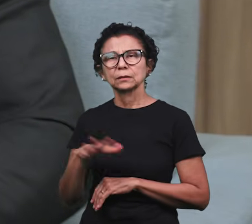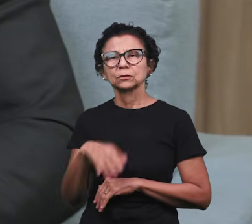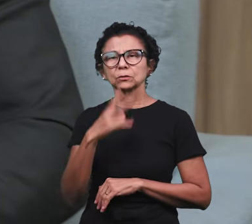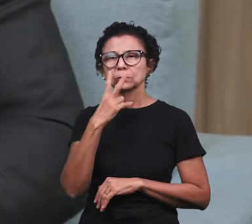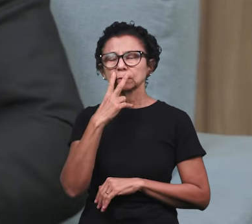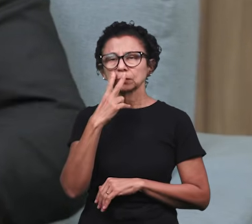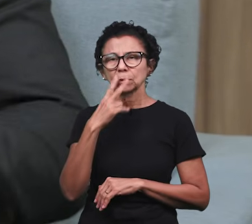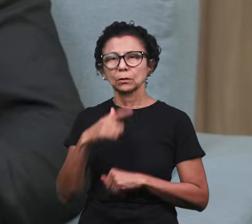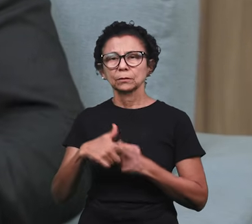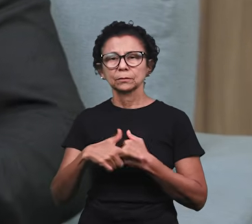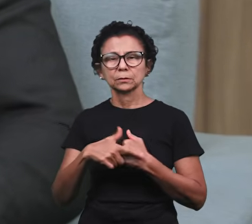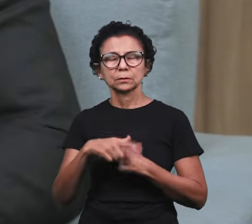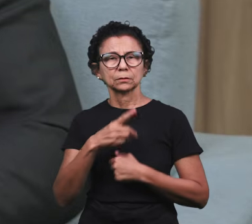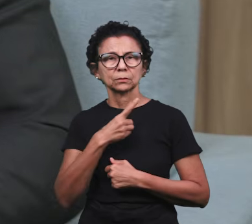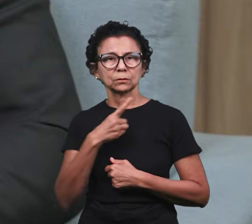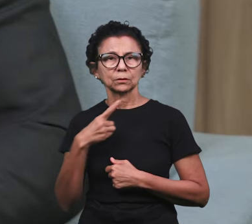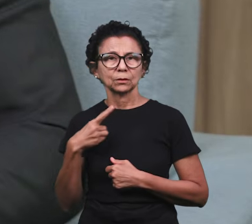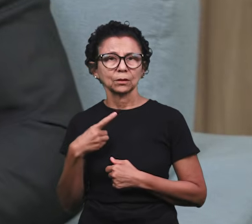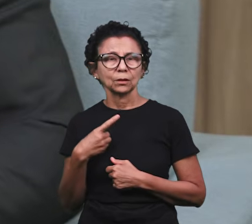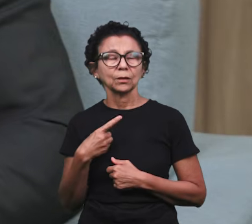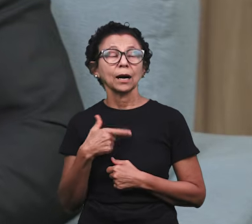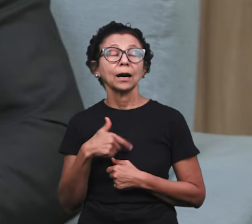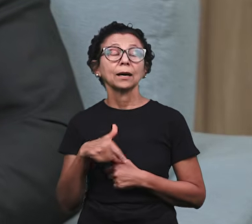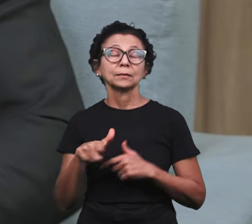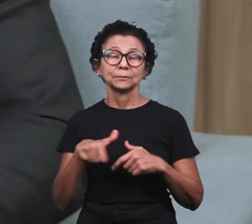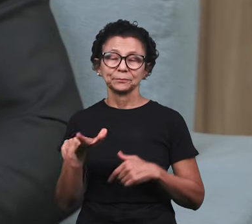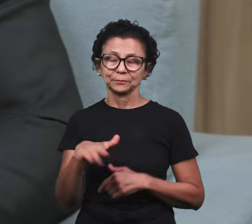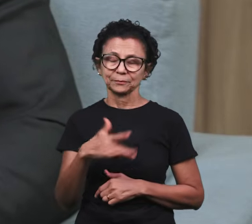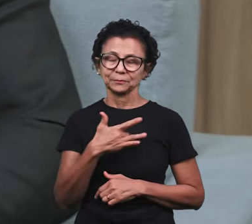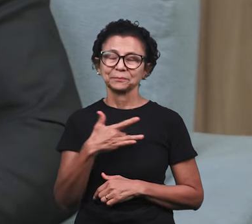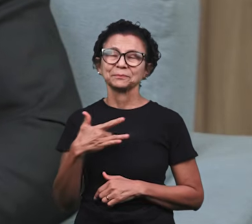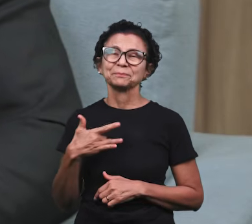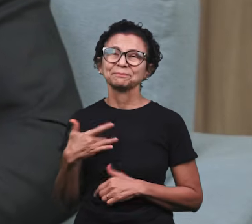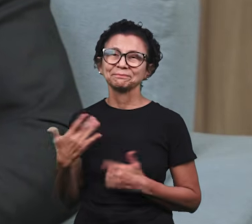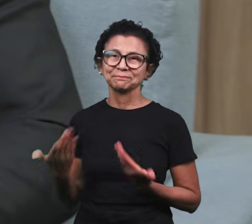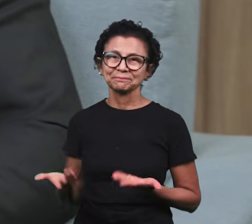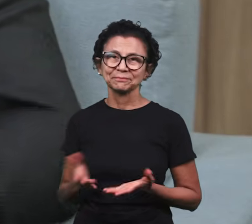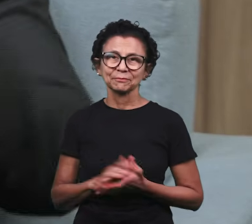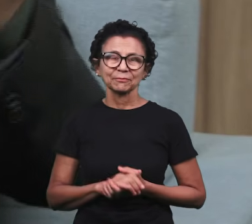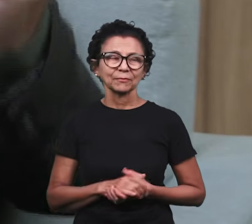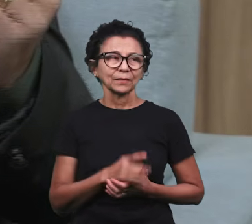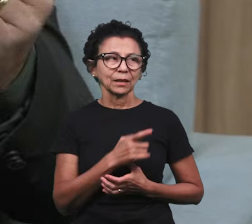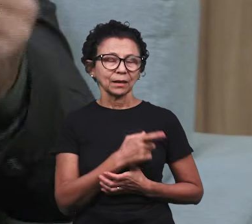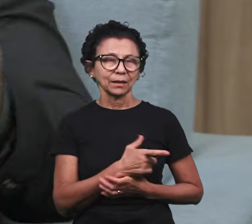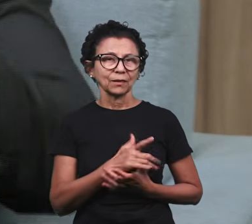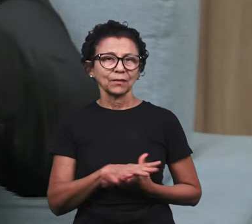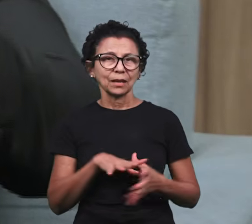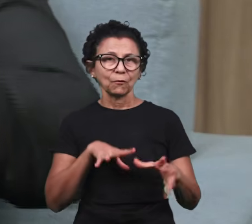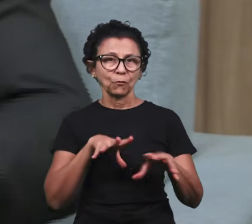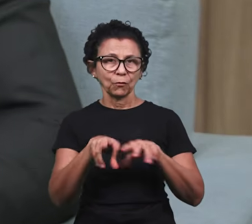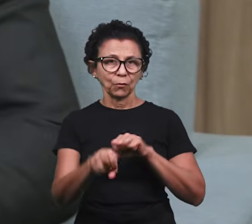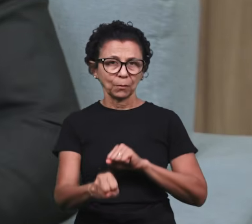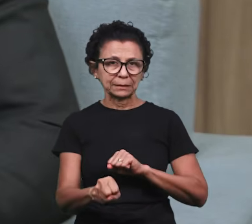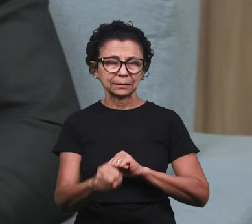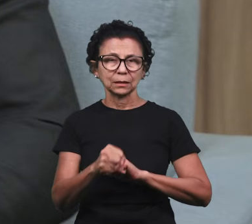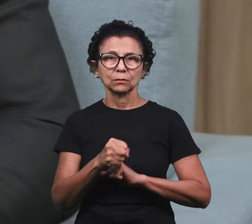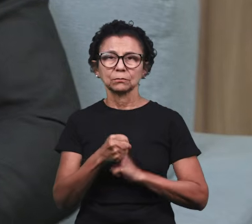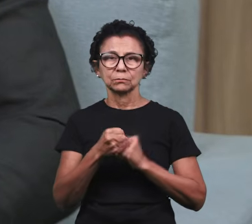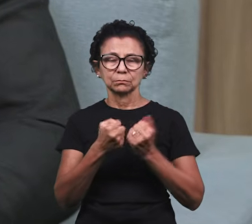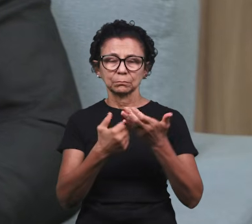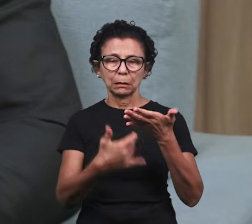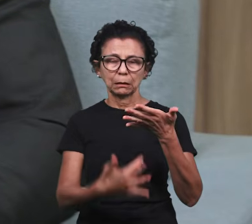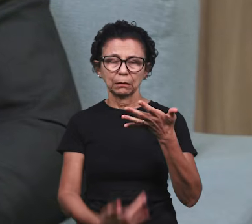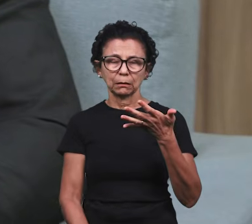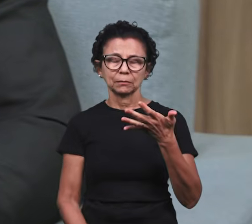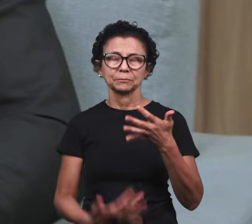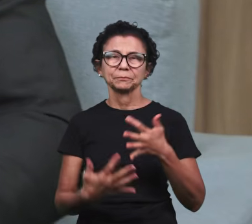e também tem aqui as suas atuações na área da saúde. Quer saber do currículo de Daniel? Assiste os episódios anteriores, é extenso.